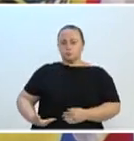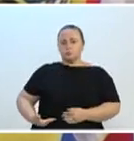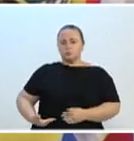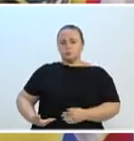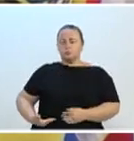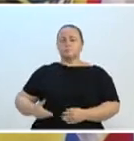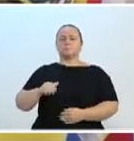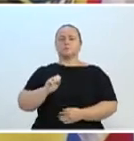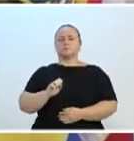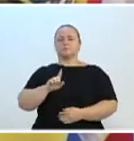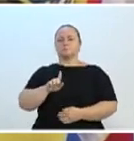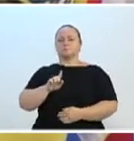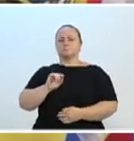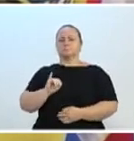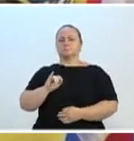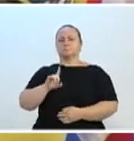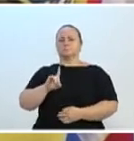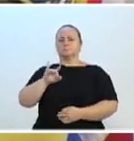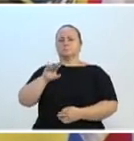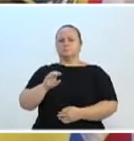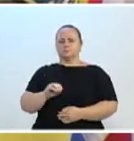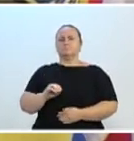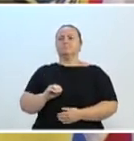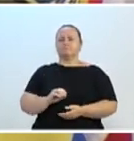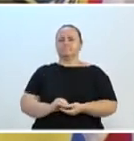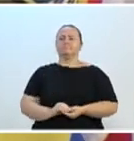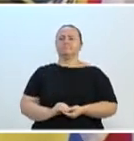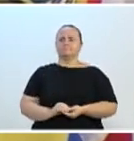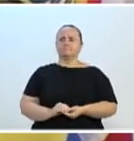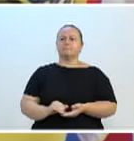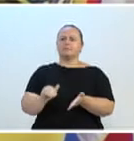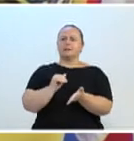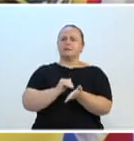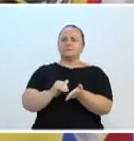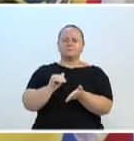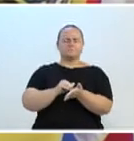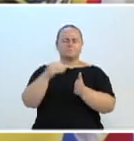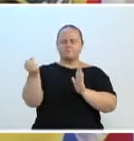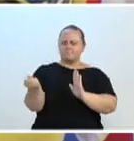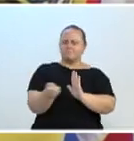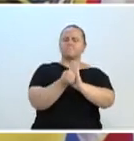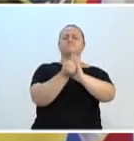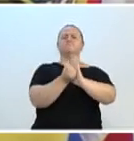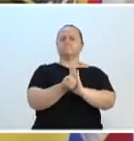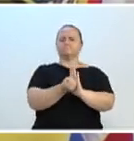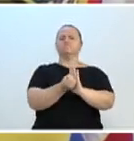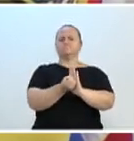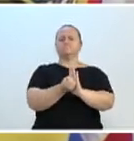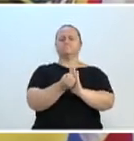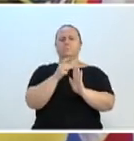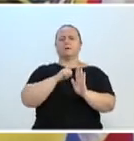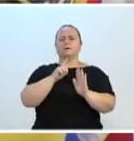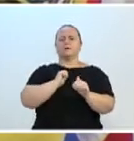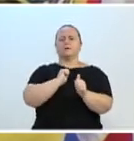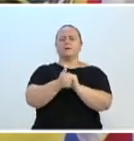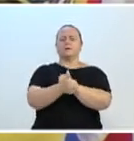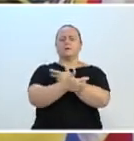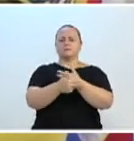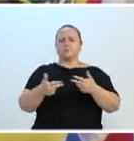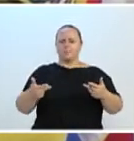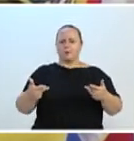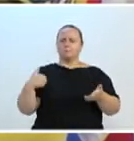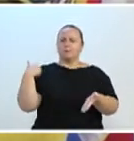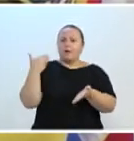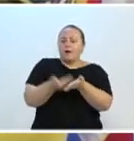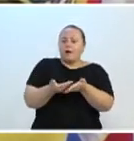Egídio. Secretário, deixou uma marca fabulosa dentro da Secretaria de Esportes, vem trabalhando isso até